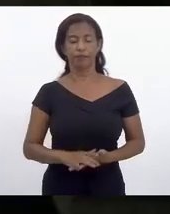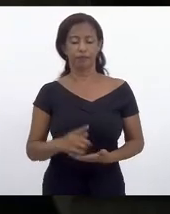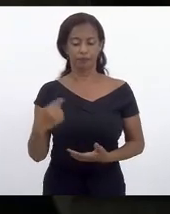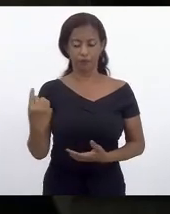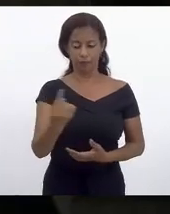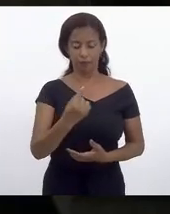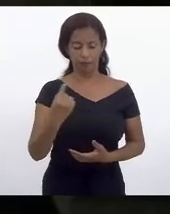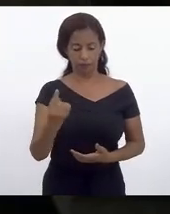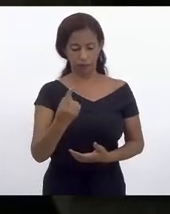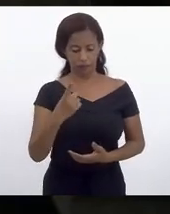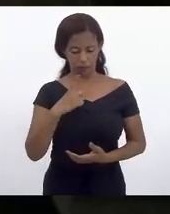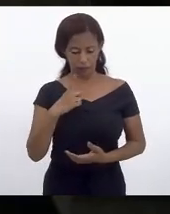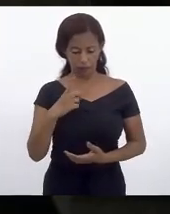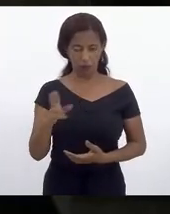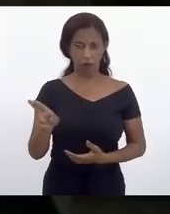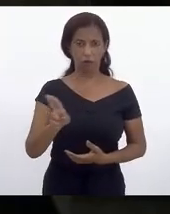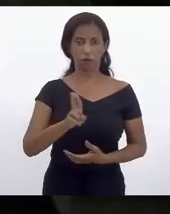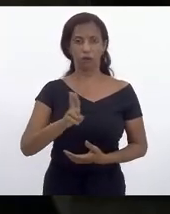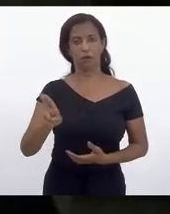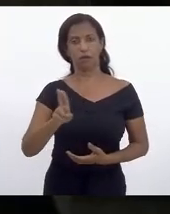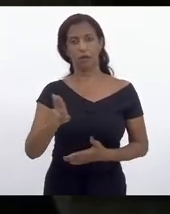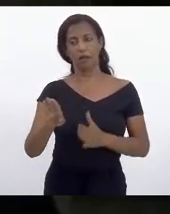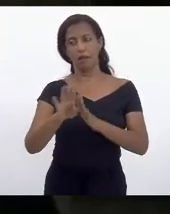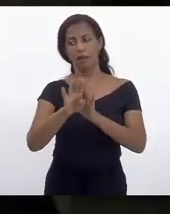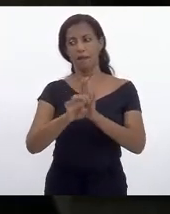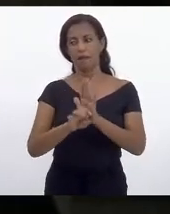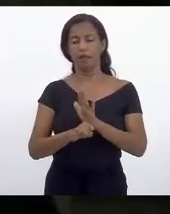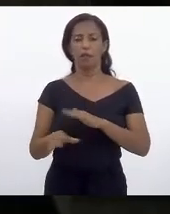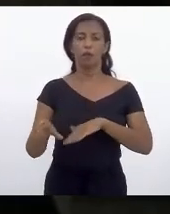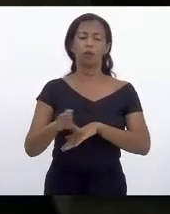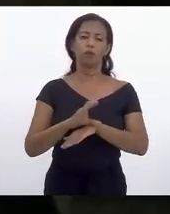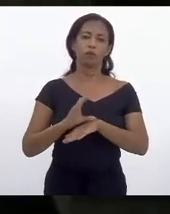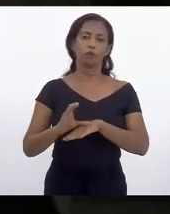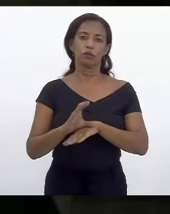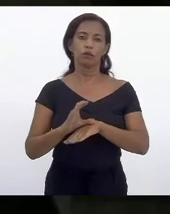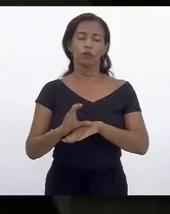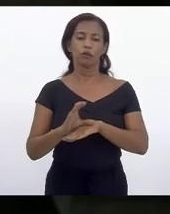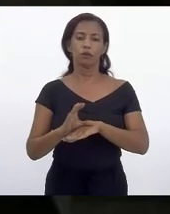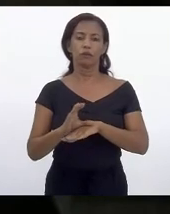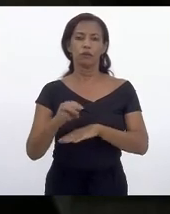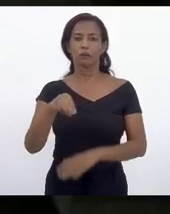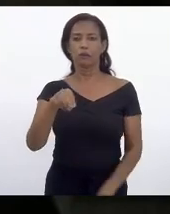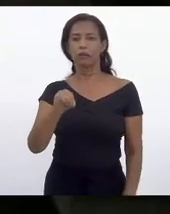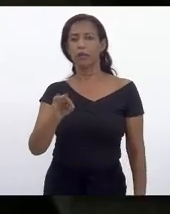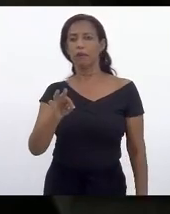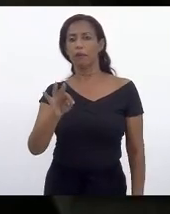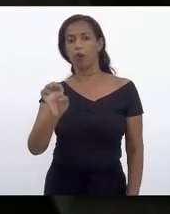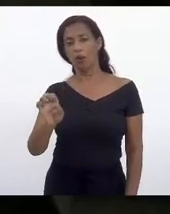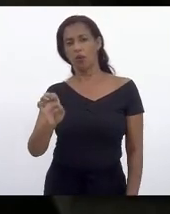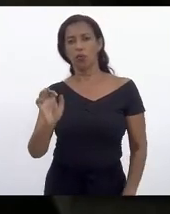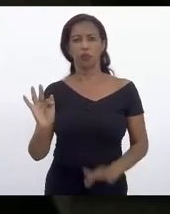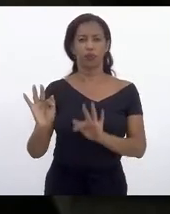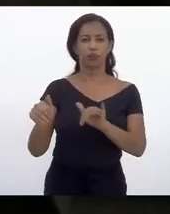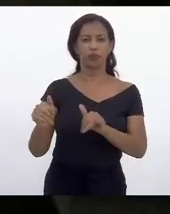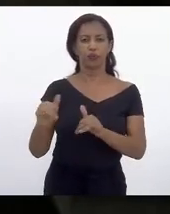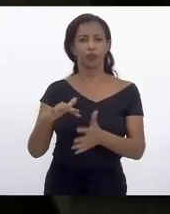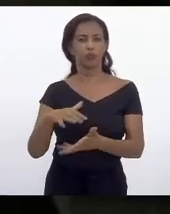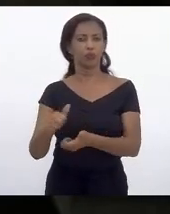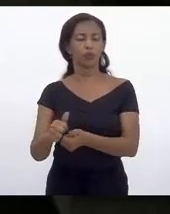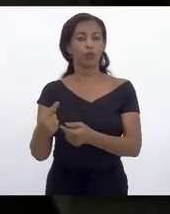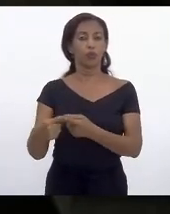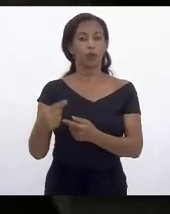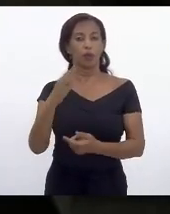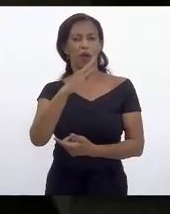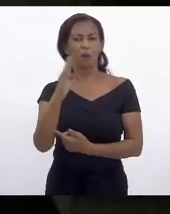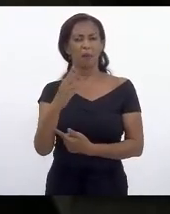nós chamamos de Emenda Constitucional da Morte ou do Fim do Mundo, porque é o Brasil